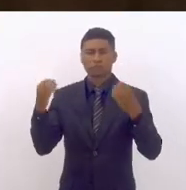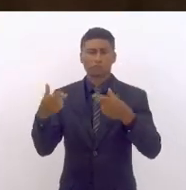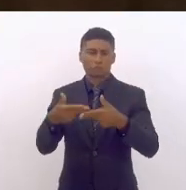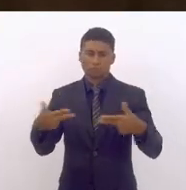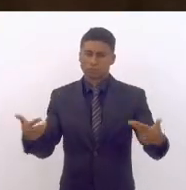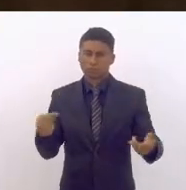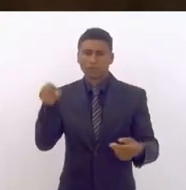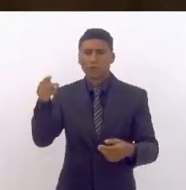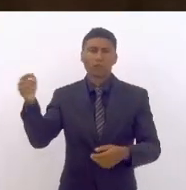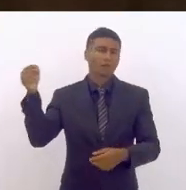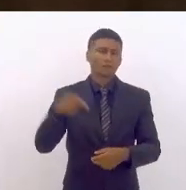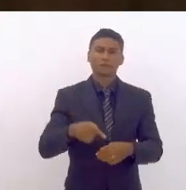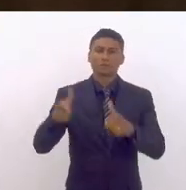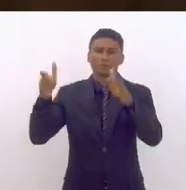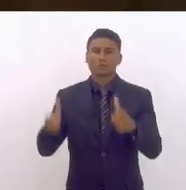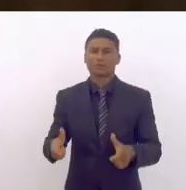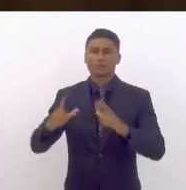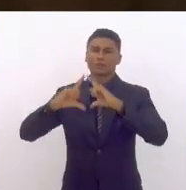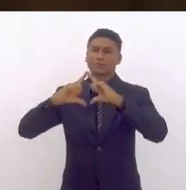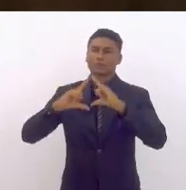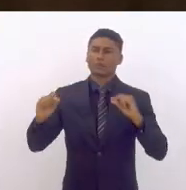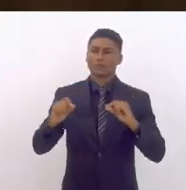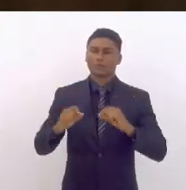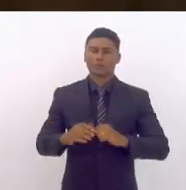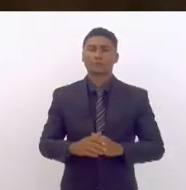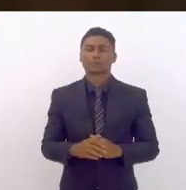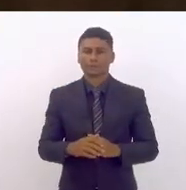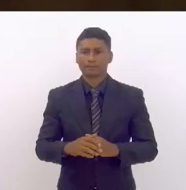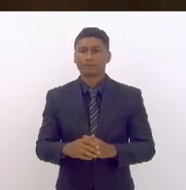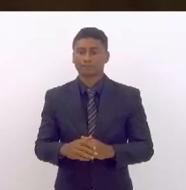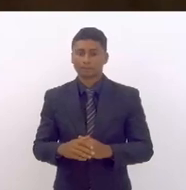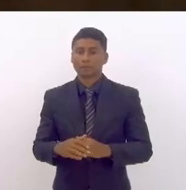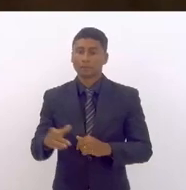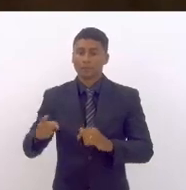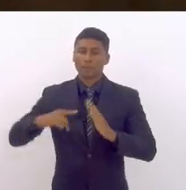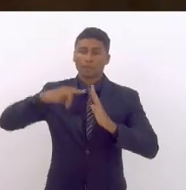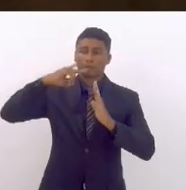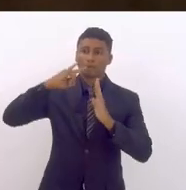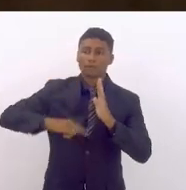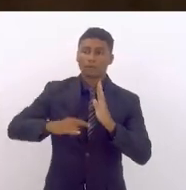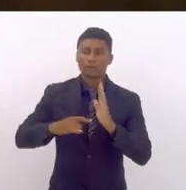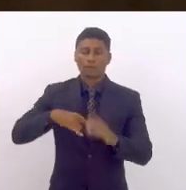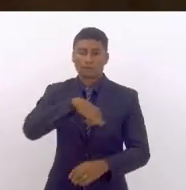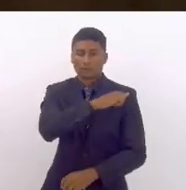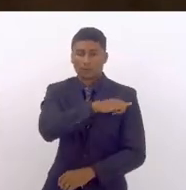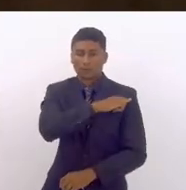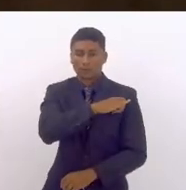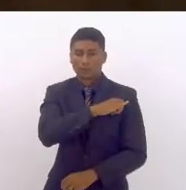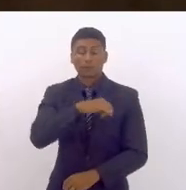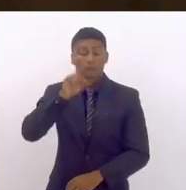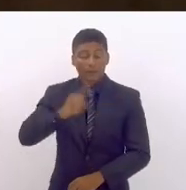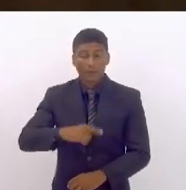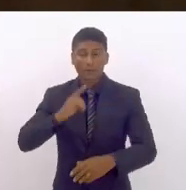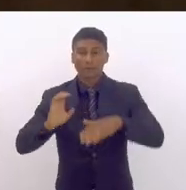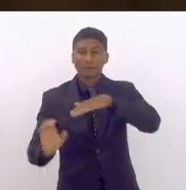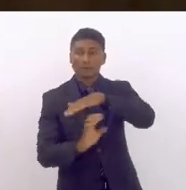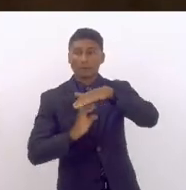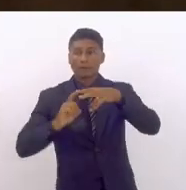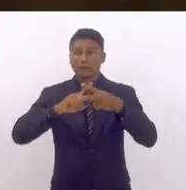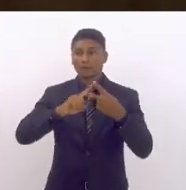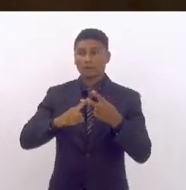vieram de Brasília, a contratação no Estado do Rio de Janeiro foi de duas empresas de Brasília,